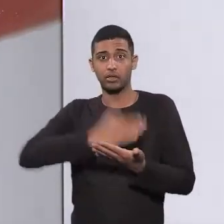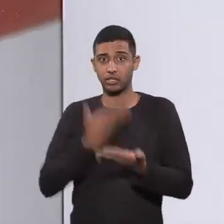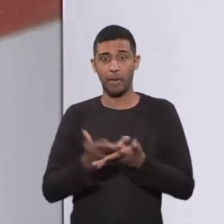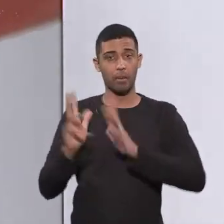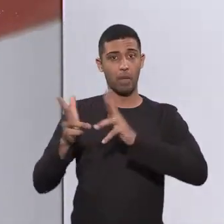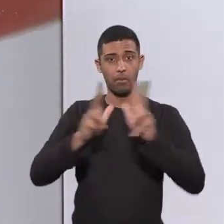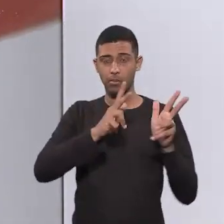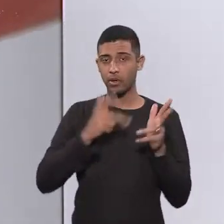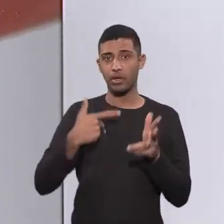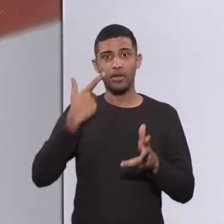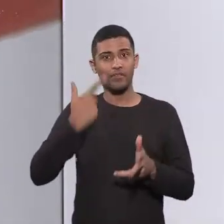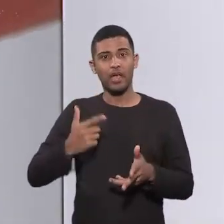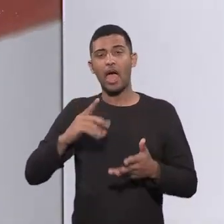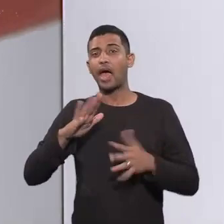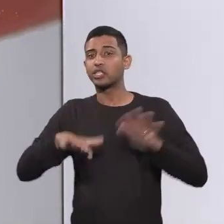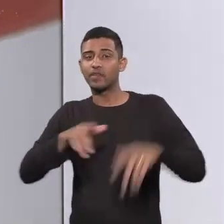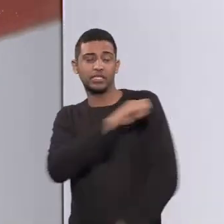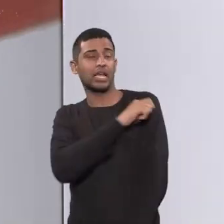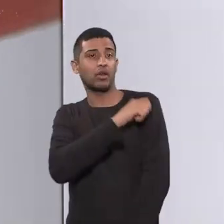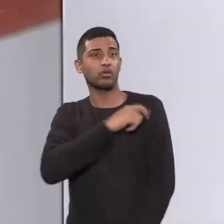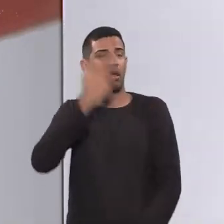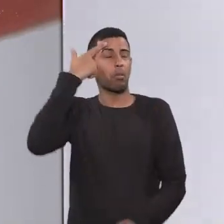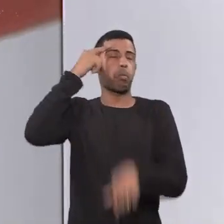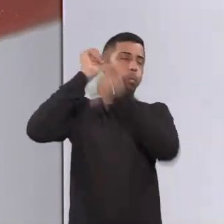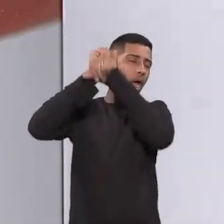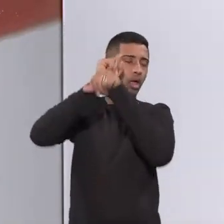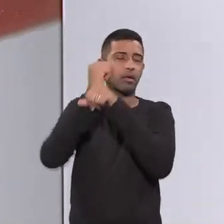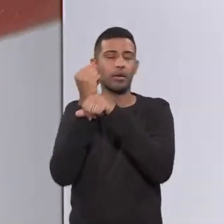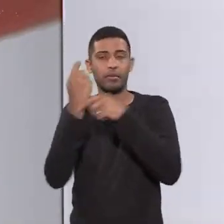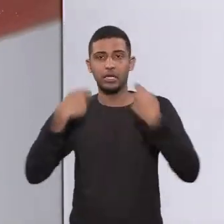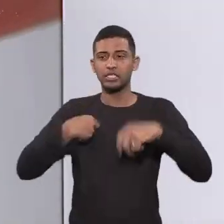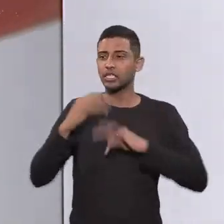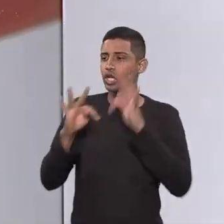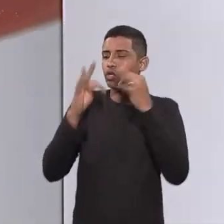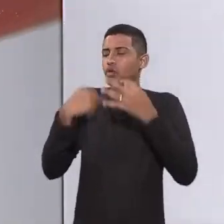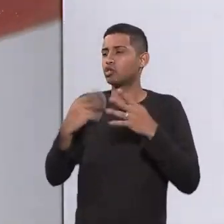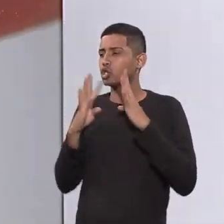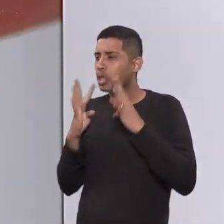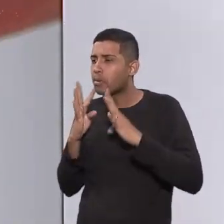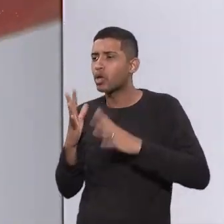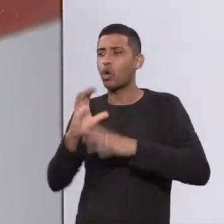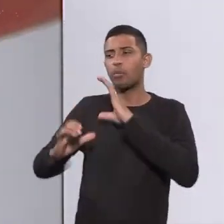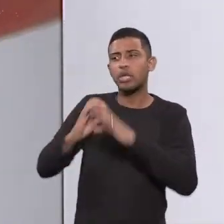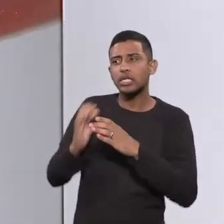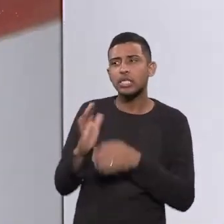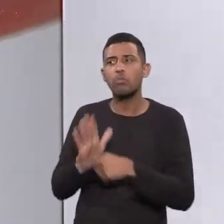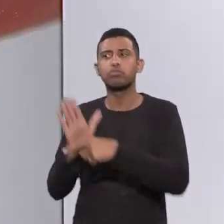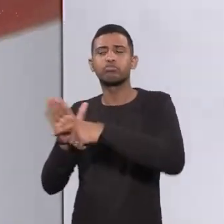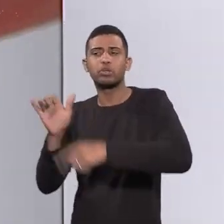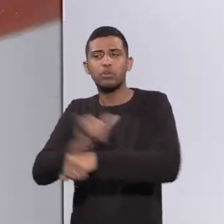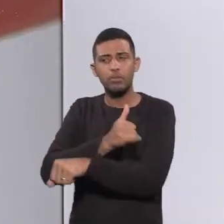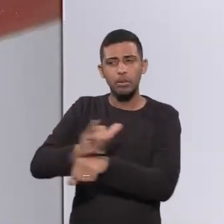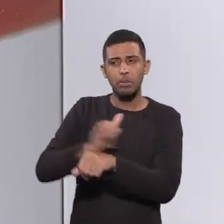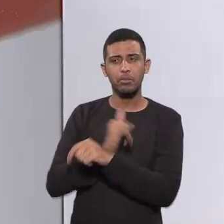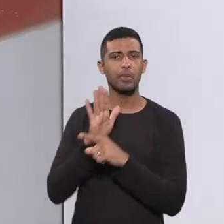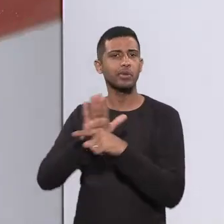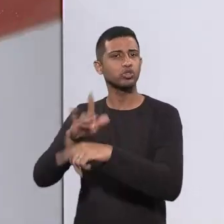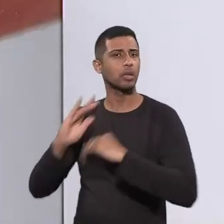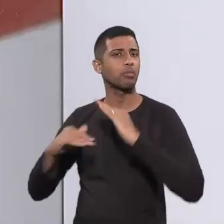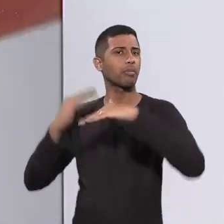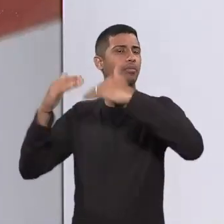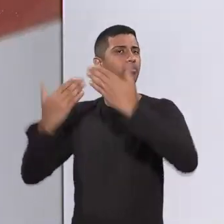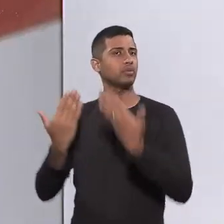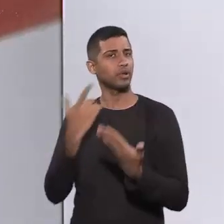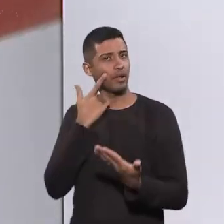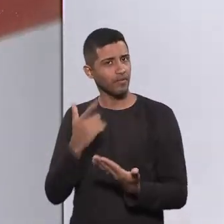seja, né, é um aluno com paralisia cerebral que vai precisar de uma tecnologia assistiva, né, comunicação aumentativa, alternativa, para estabelecer, né, de